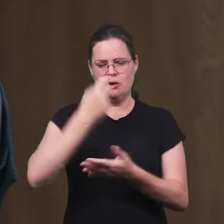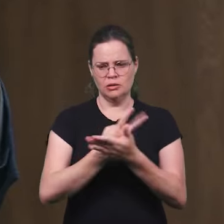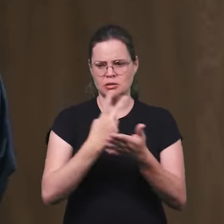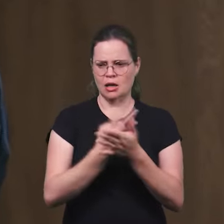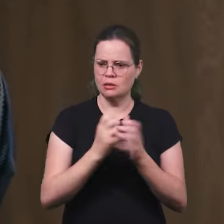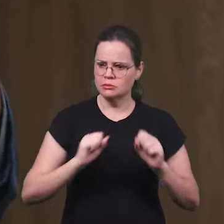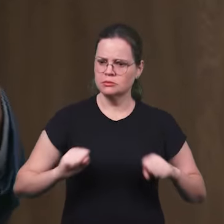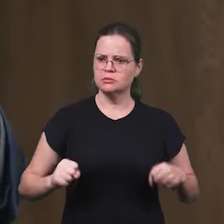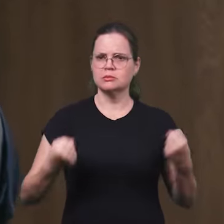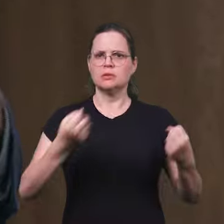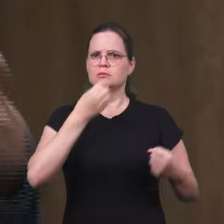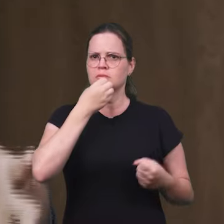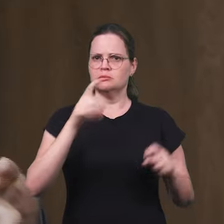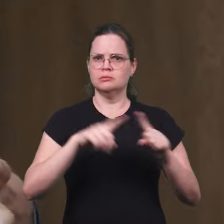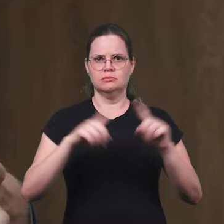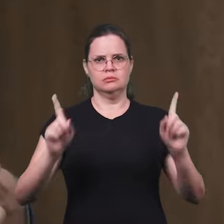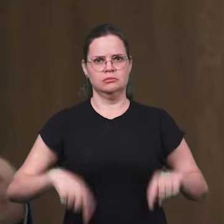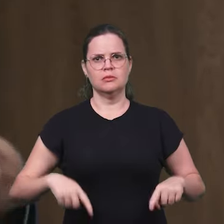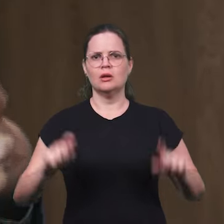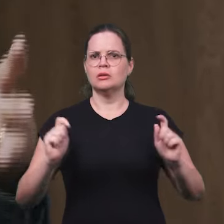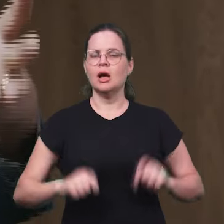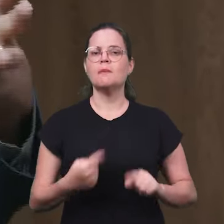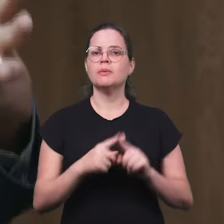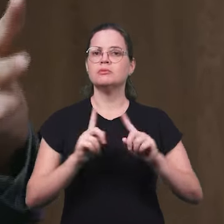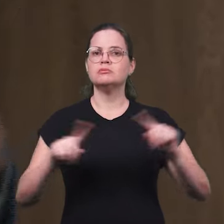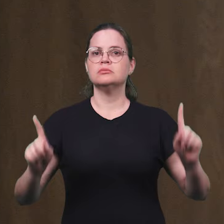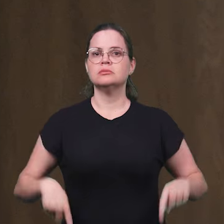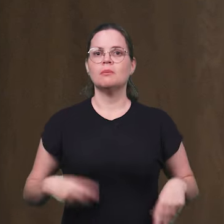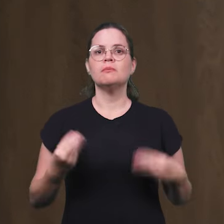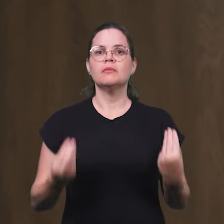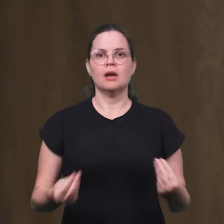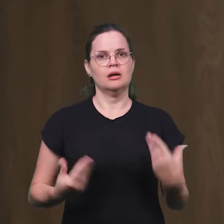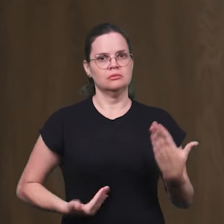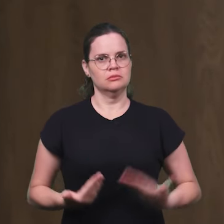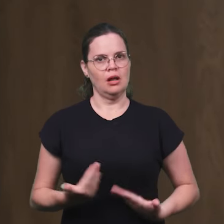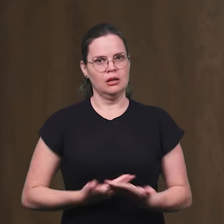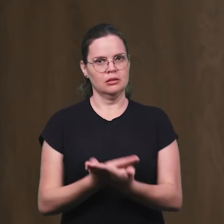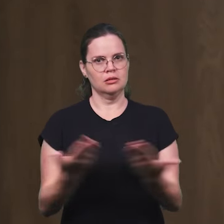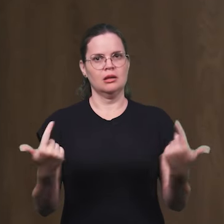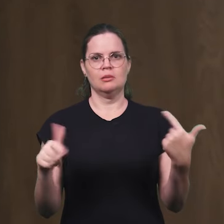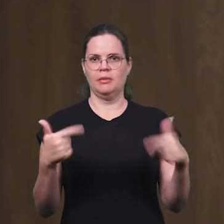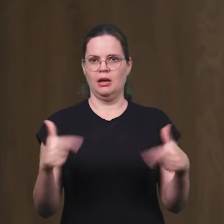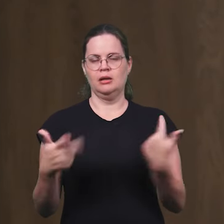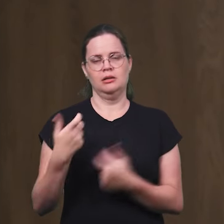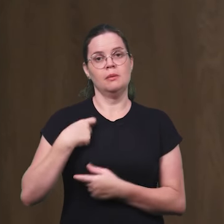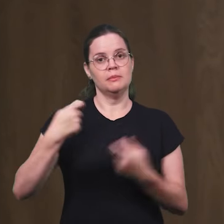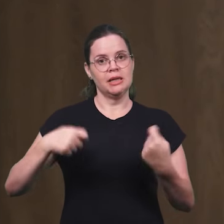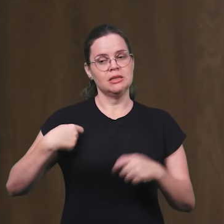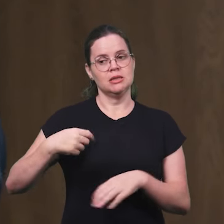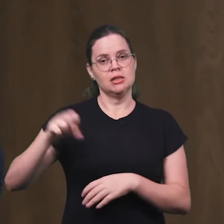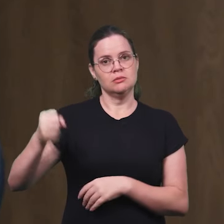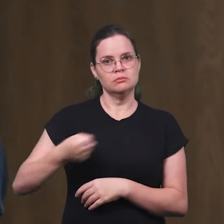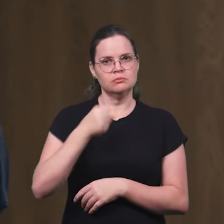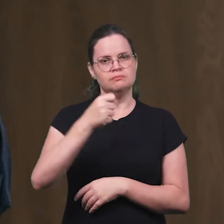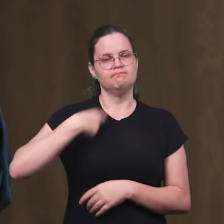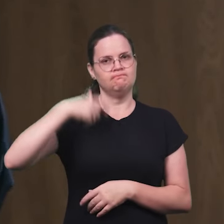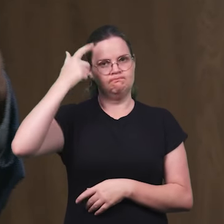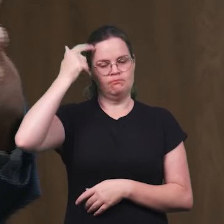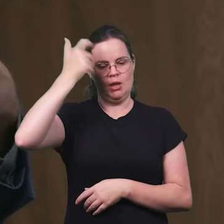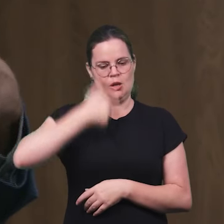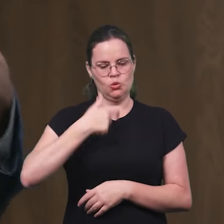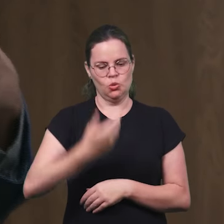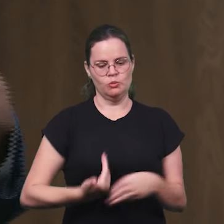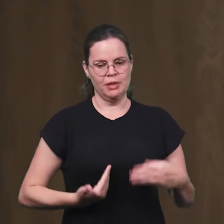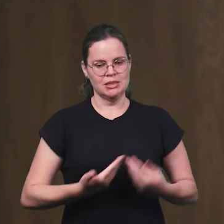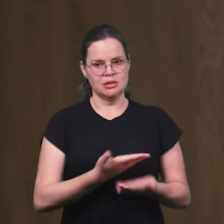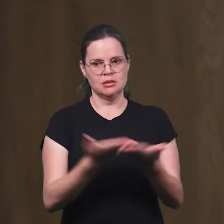né? Porque o servidor está ali para servir, né? Entrar com essa mentalidade, né? Eu estou aqui para servir a